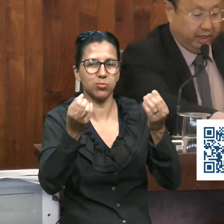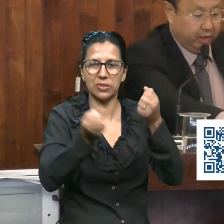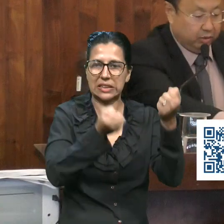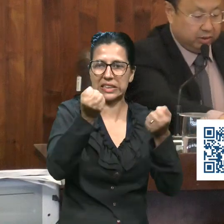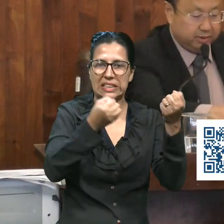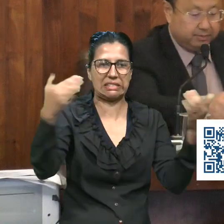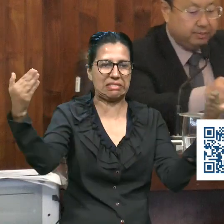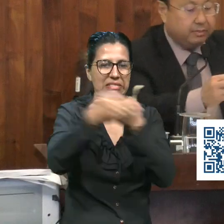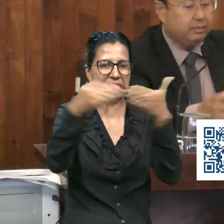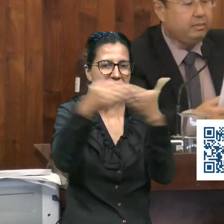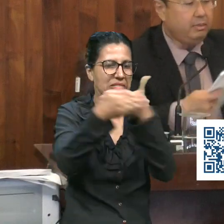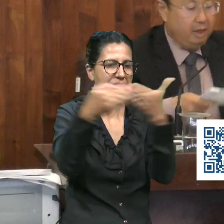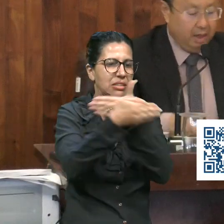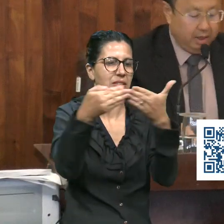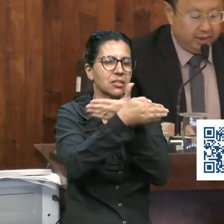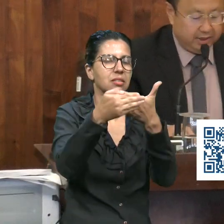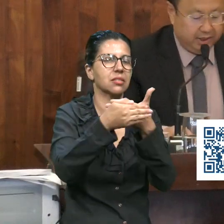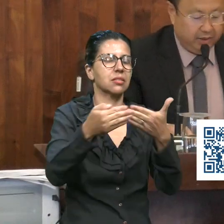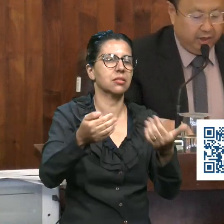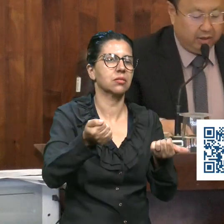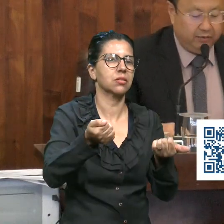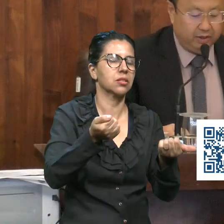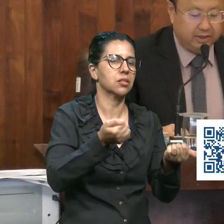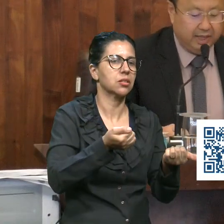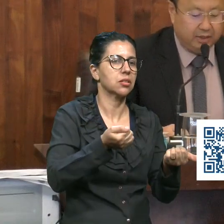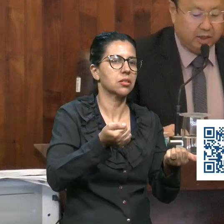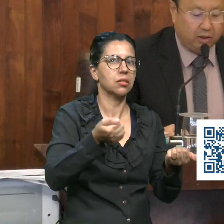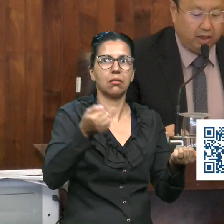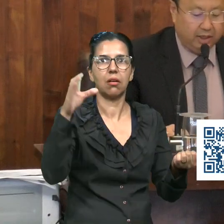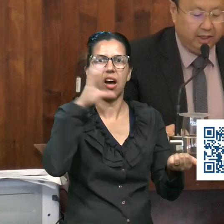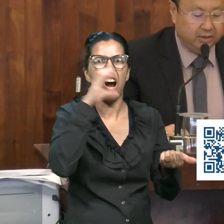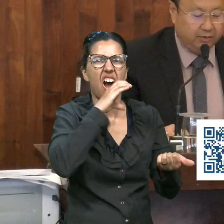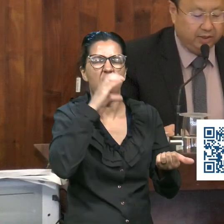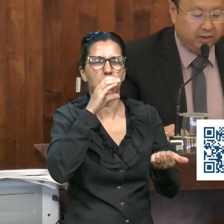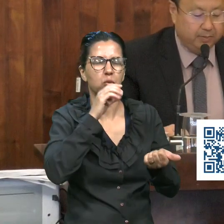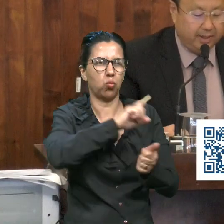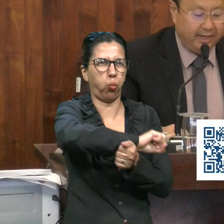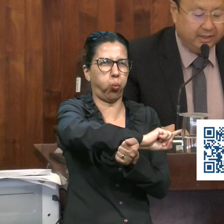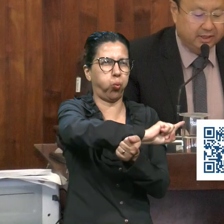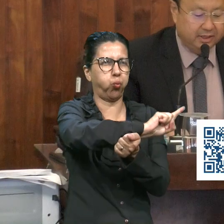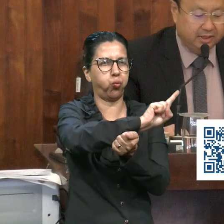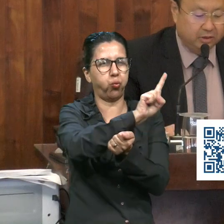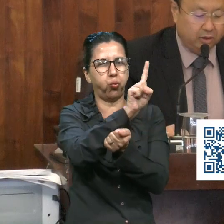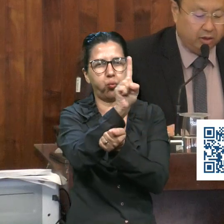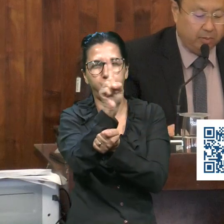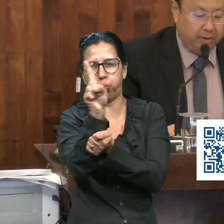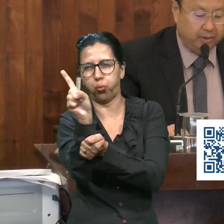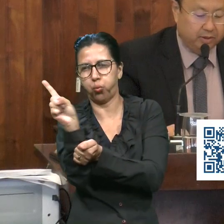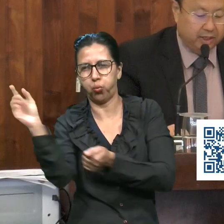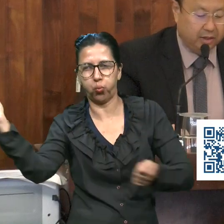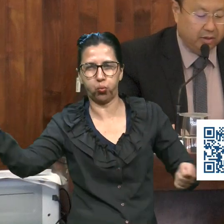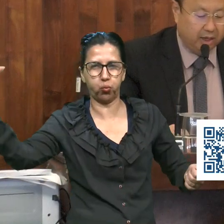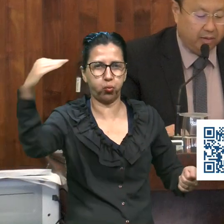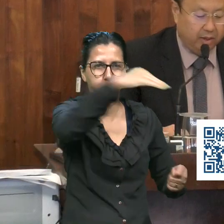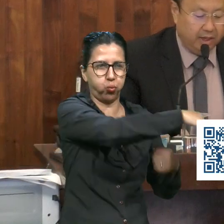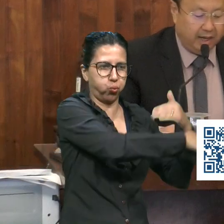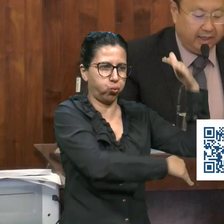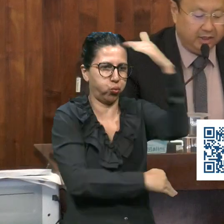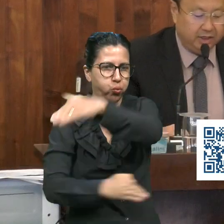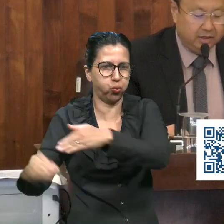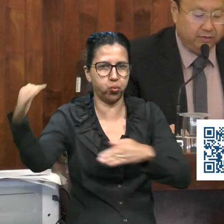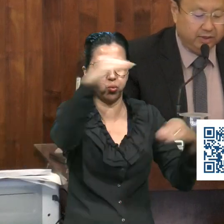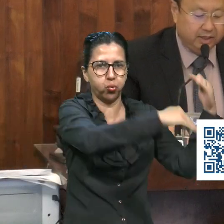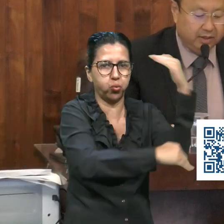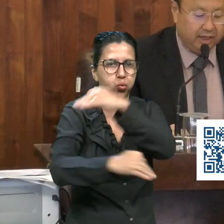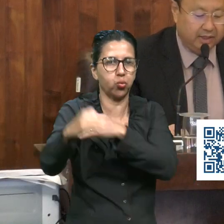os veículos transitam em alta velocidade, que coloca em risco a vida dos pedestres que se deslocam pelo mencionado local.